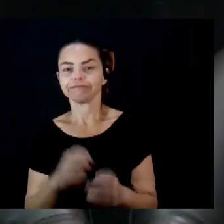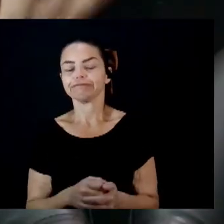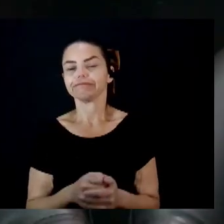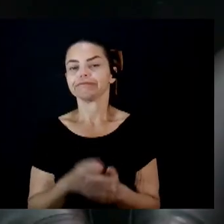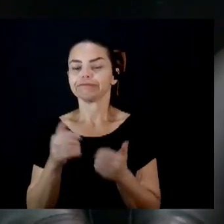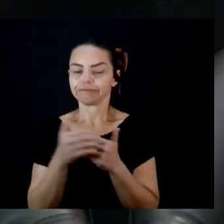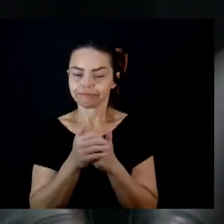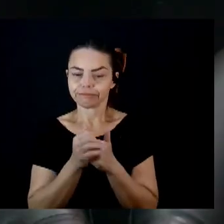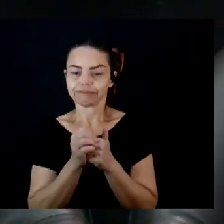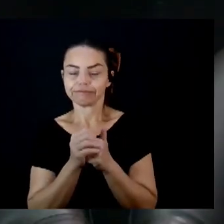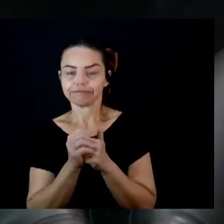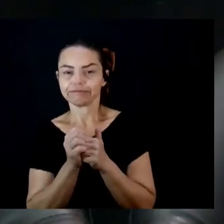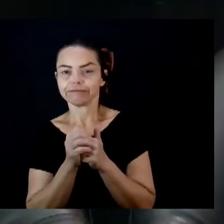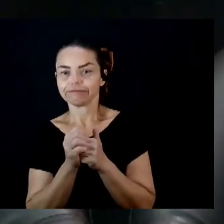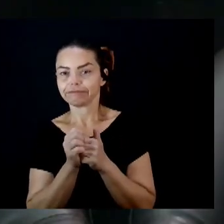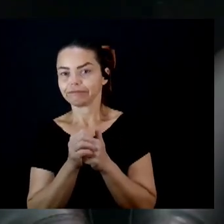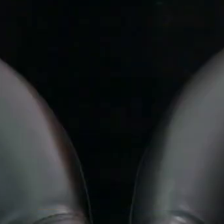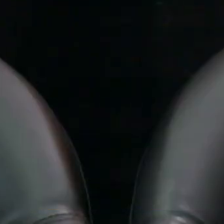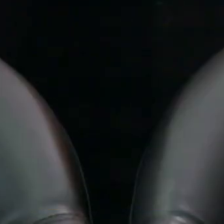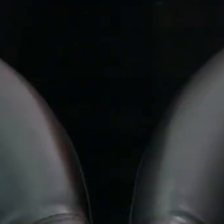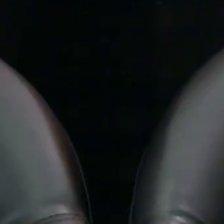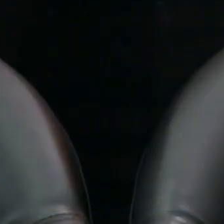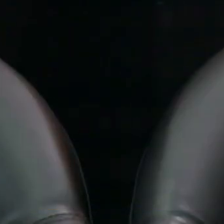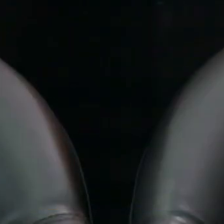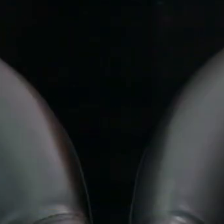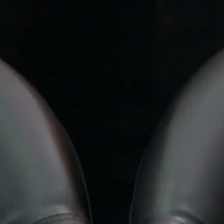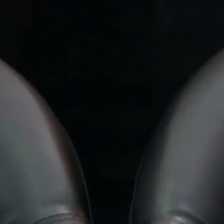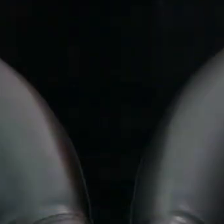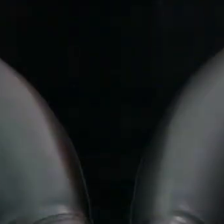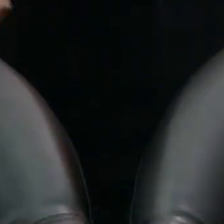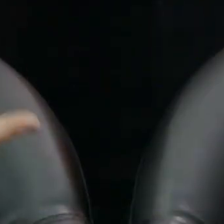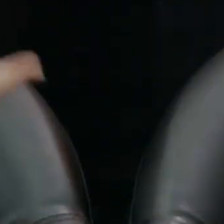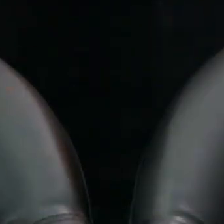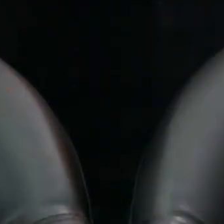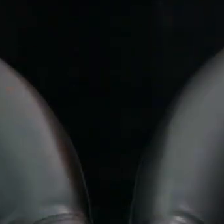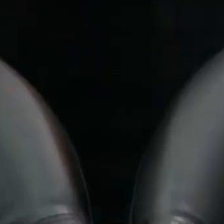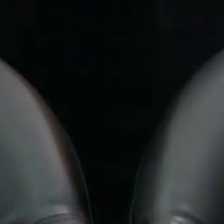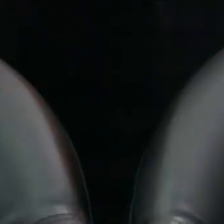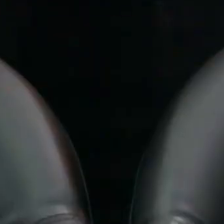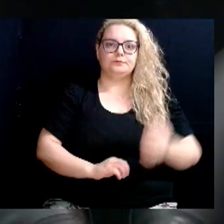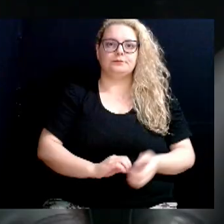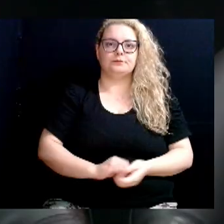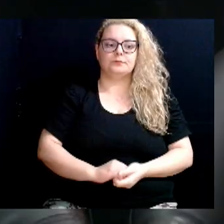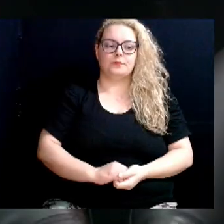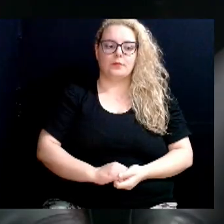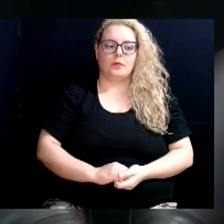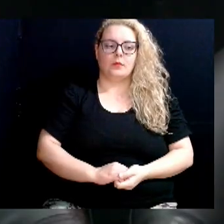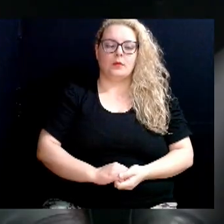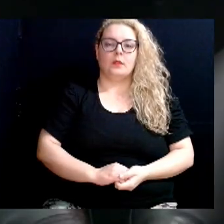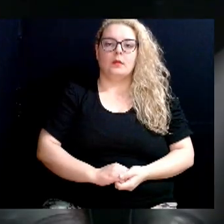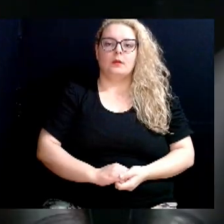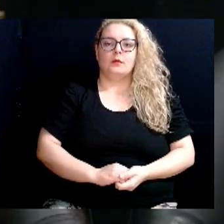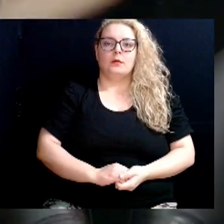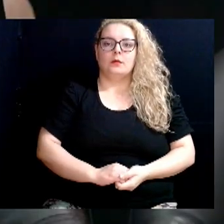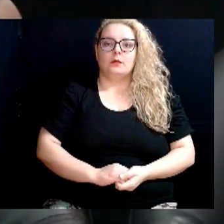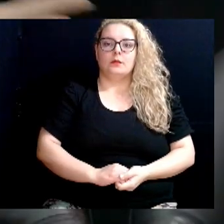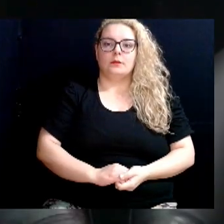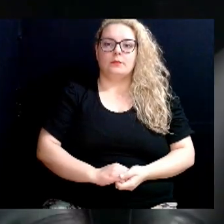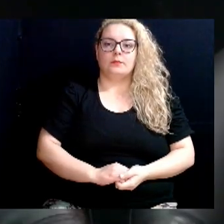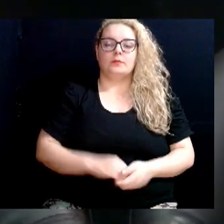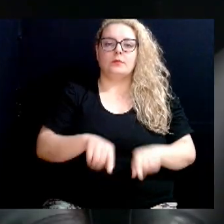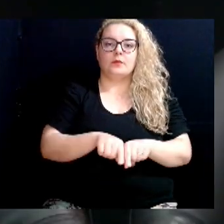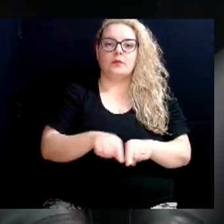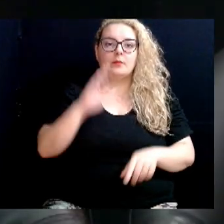E no caso de quando a mulher tem alguma parceria, né? Essa parceria também entender essa fase e